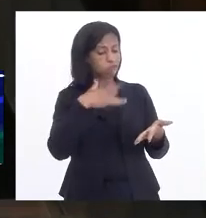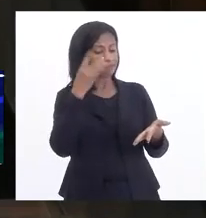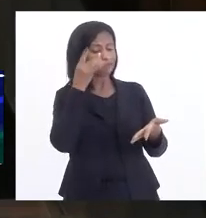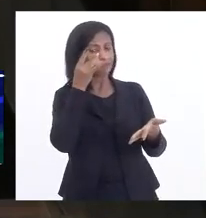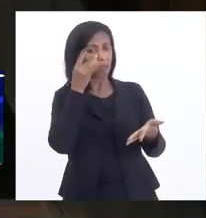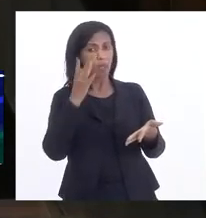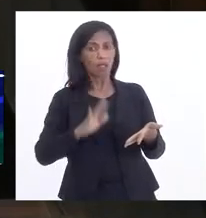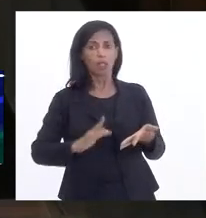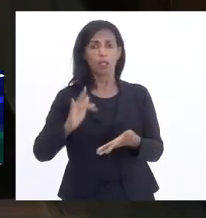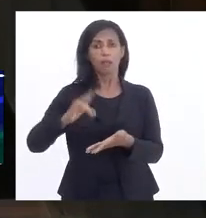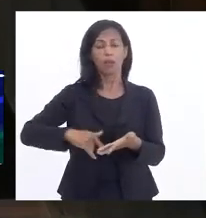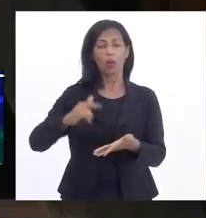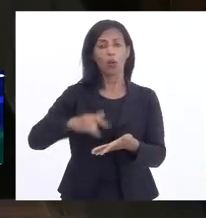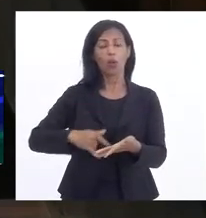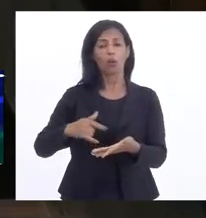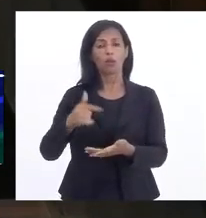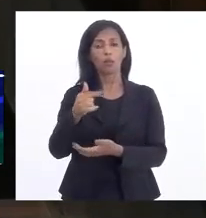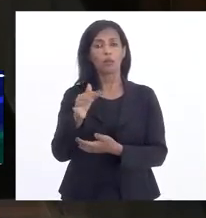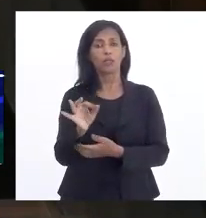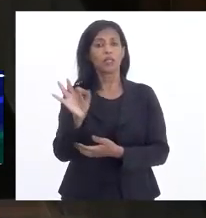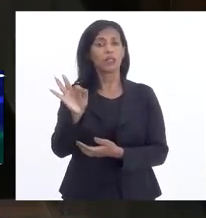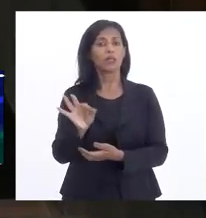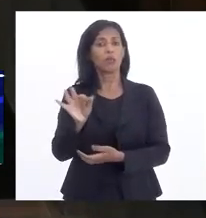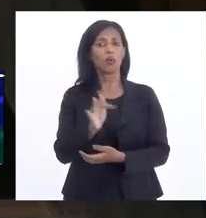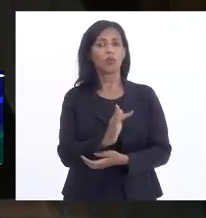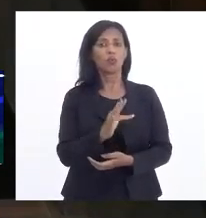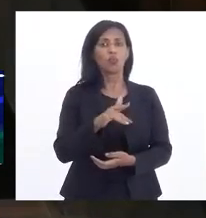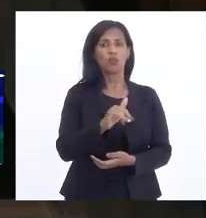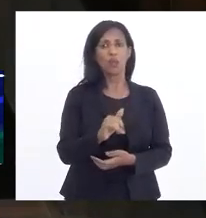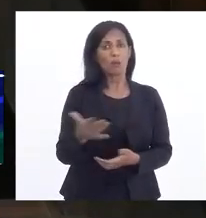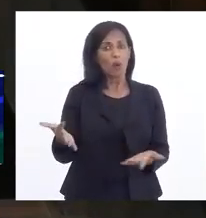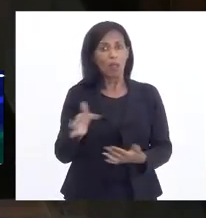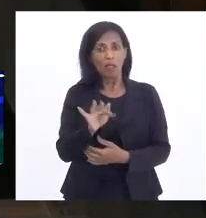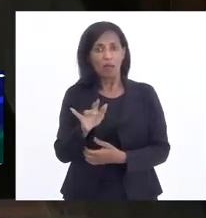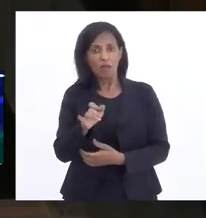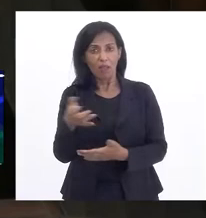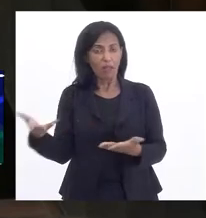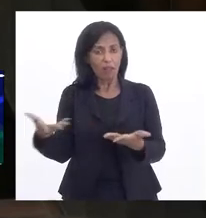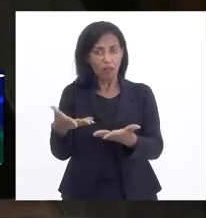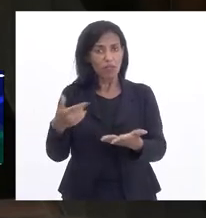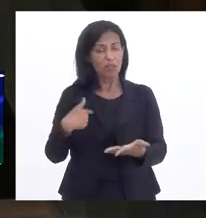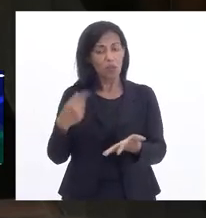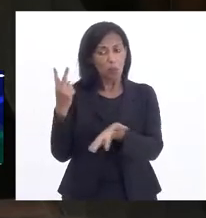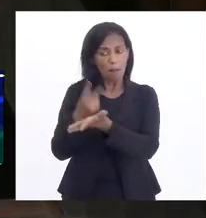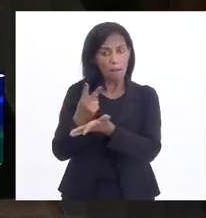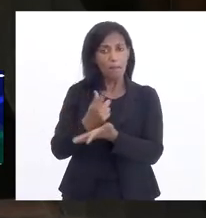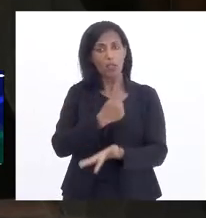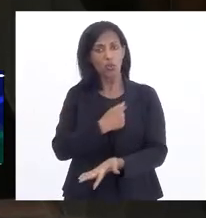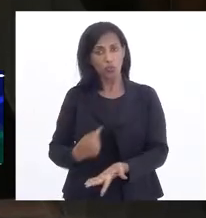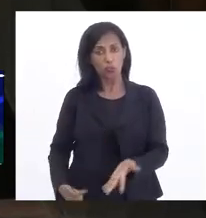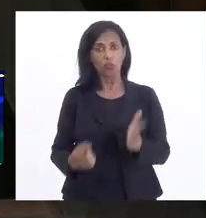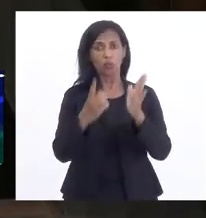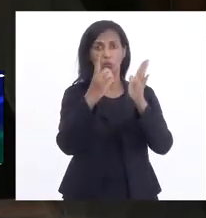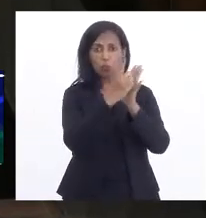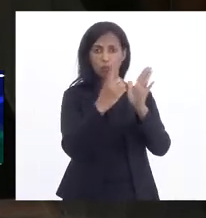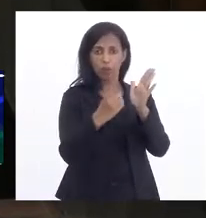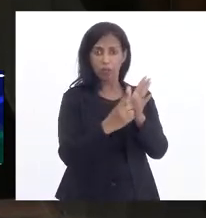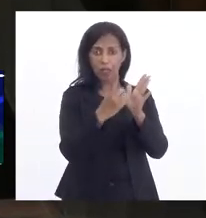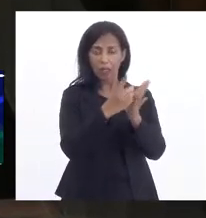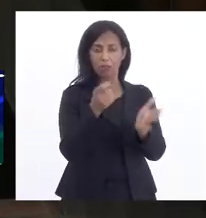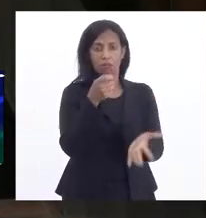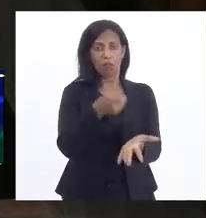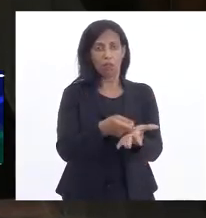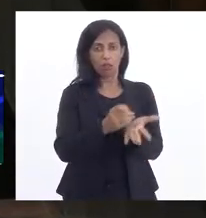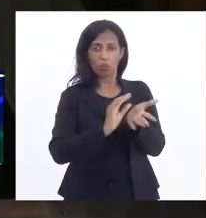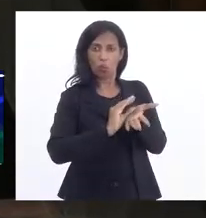tempo, conta para os 70% do Fundeb. Na FAETEC foi assim. E o mesmo governo publicou um decreto para garantir